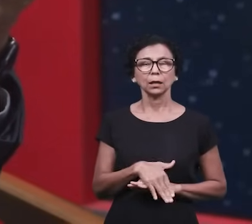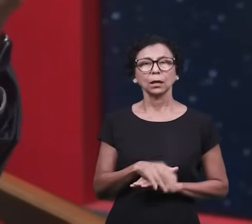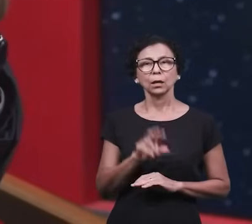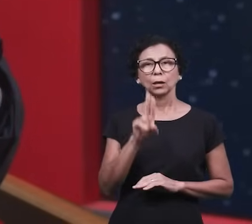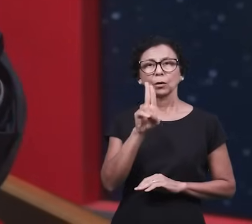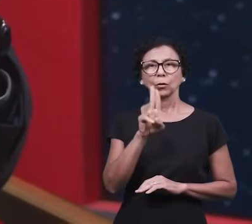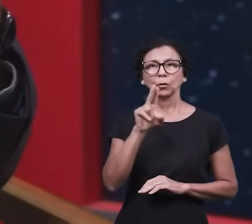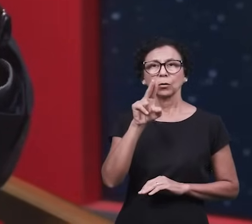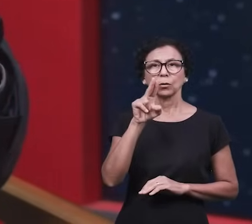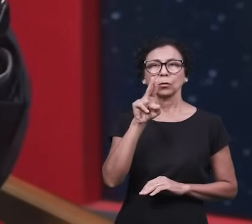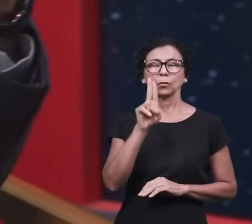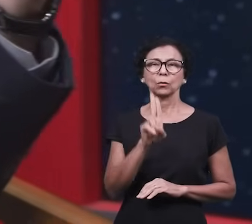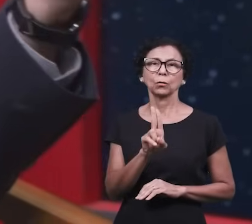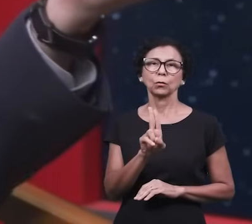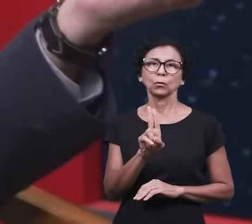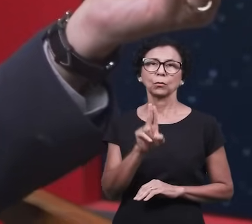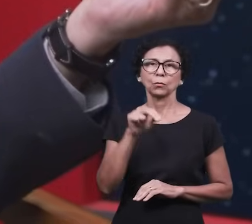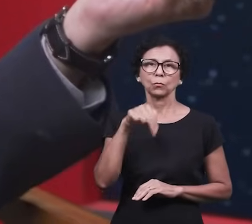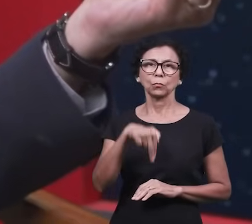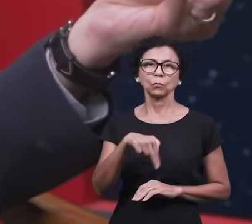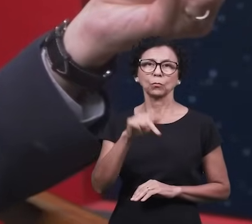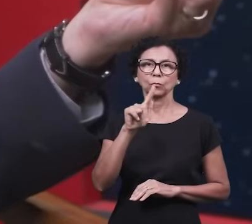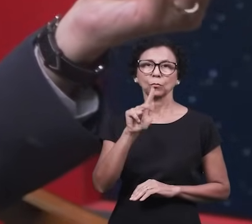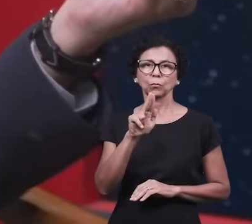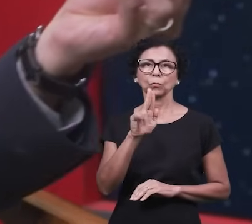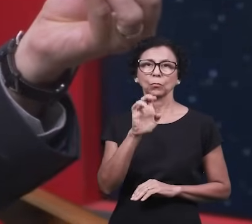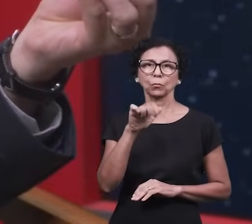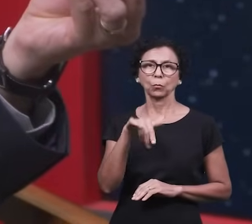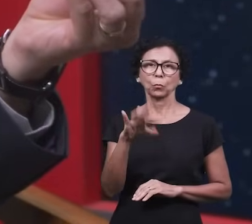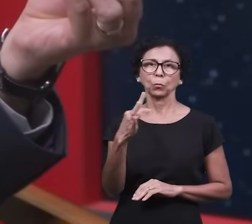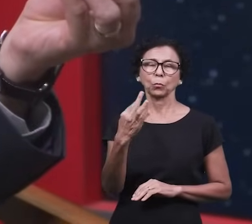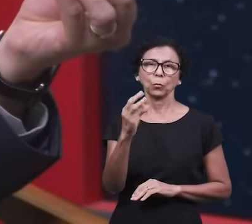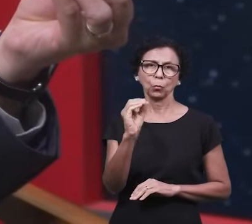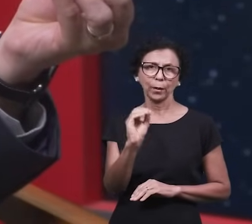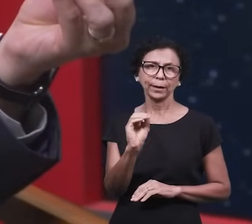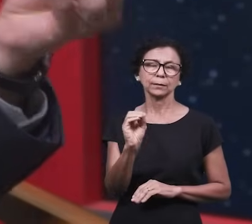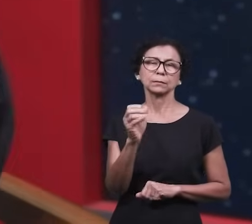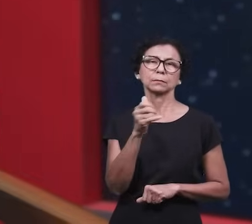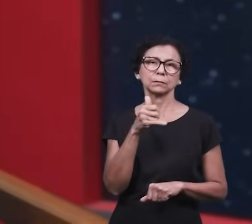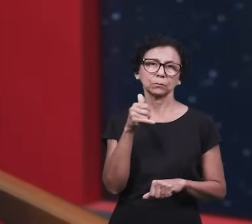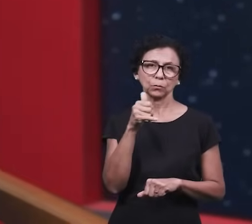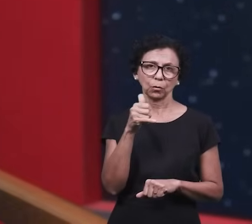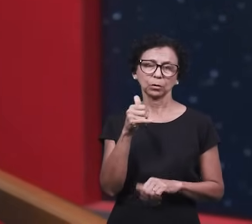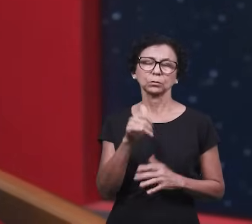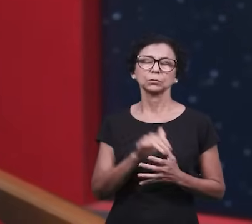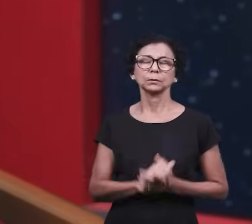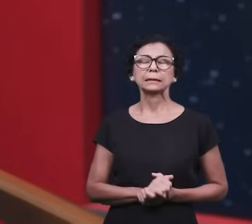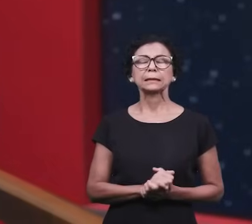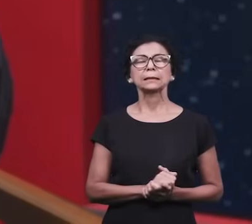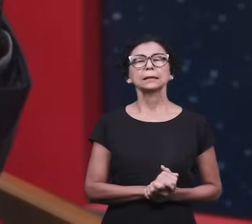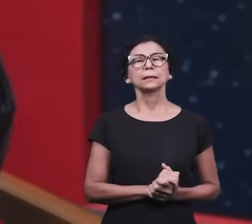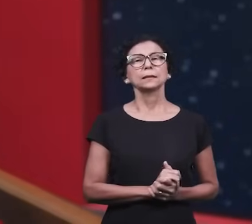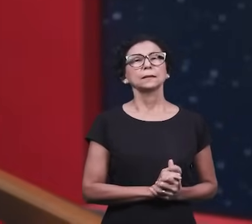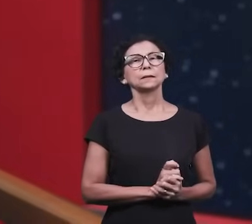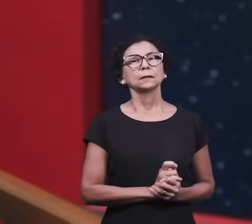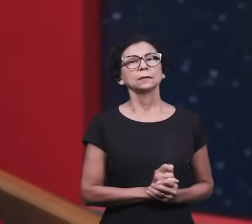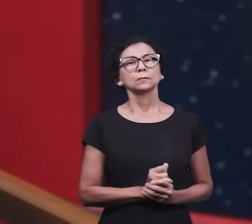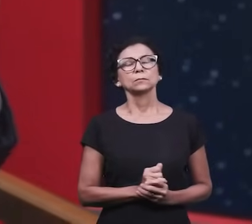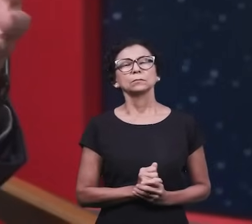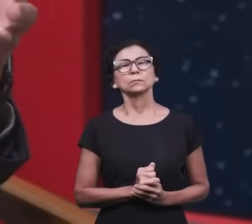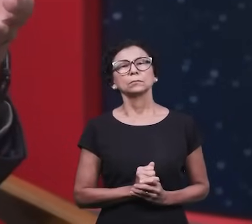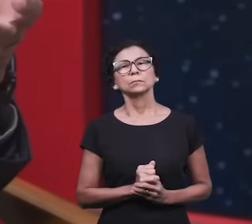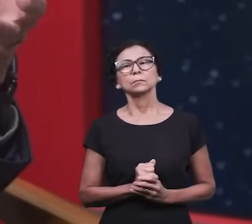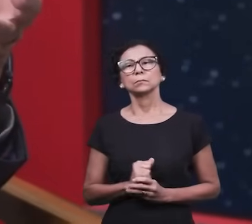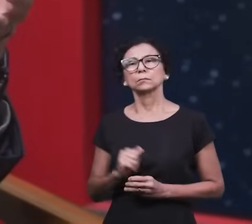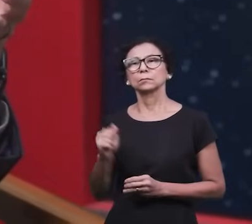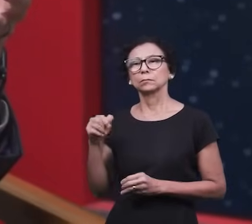unguento, ao longo da história do povo de Israel, onde se deu, no